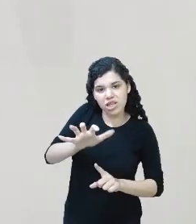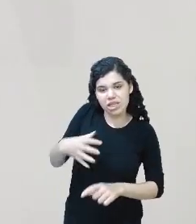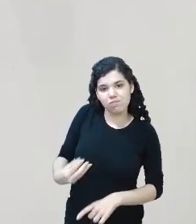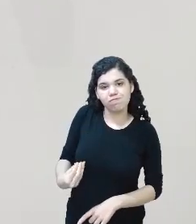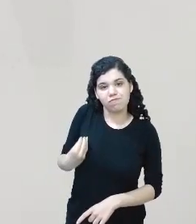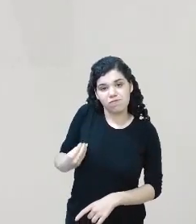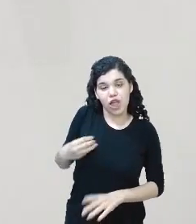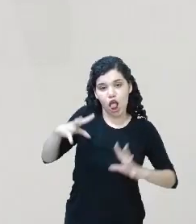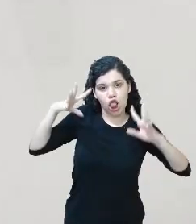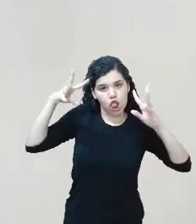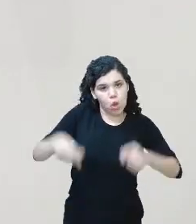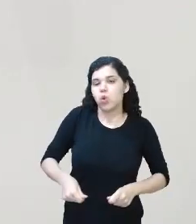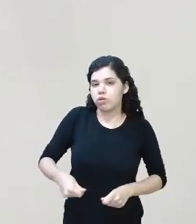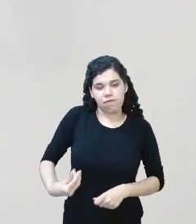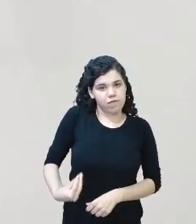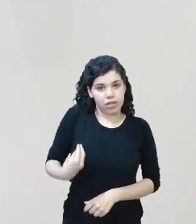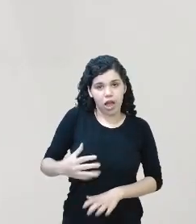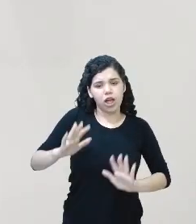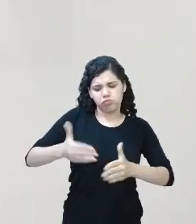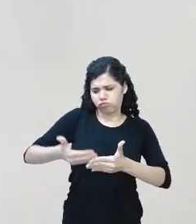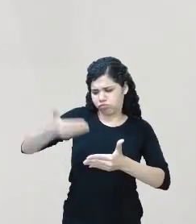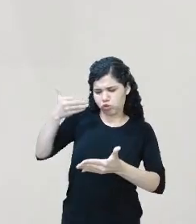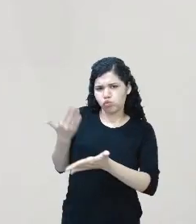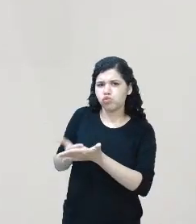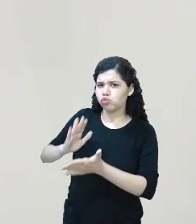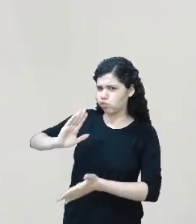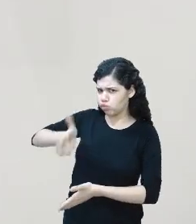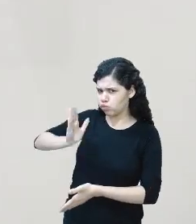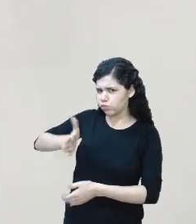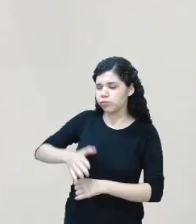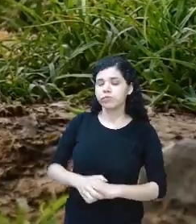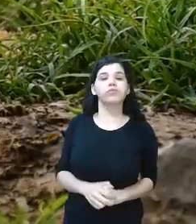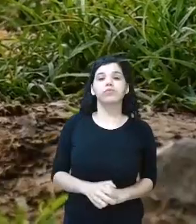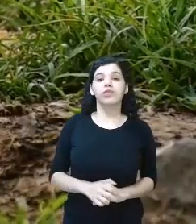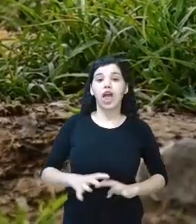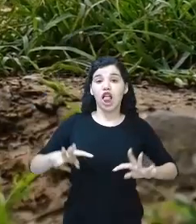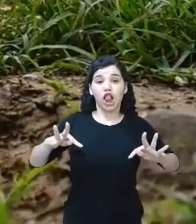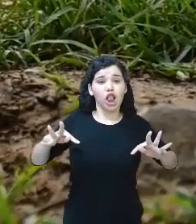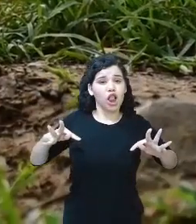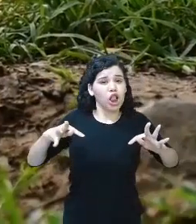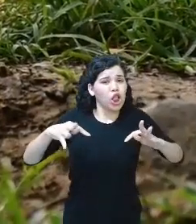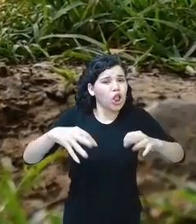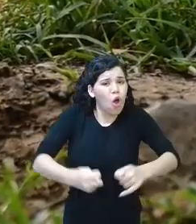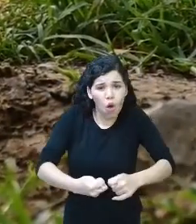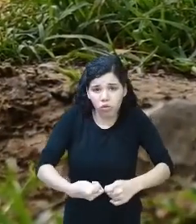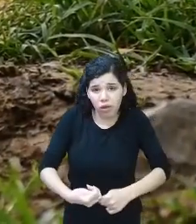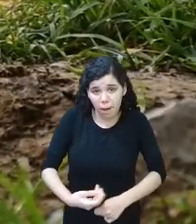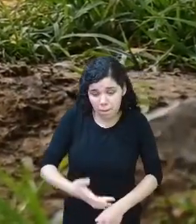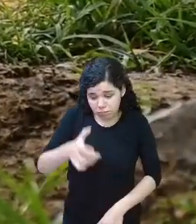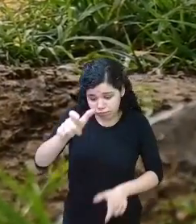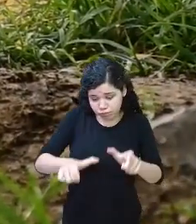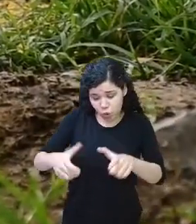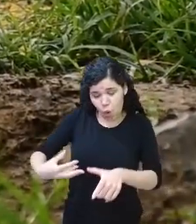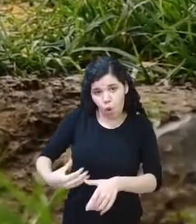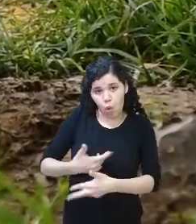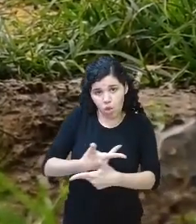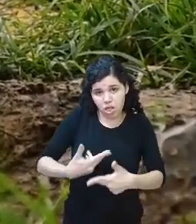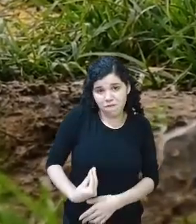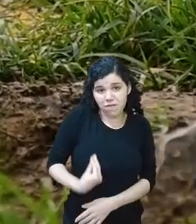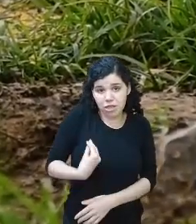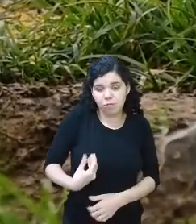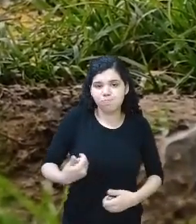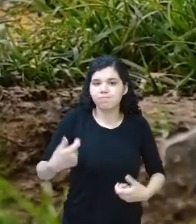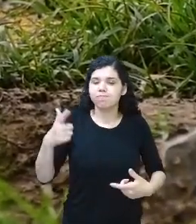última aula, a gente já viu um pouco disso, né? Todo mundo, todo ser vivo precisa